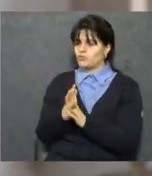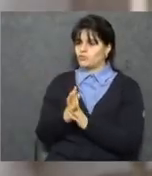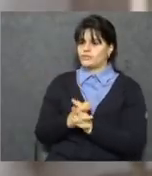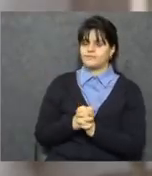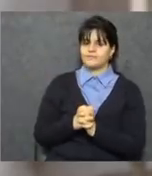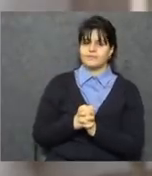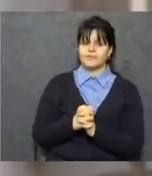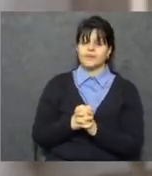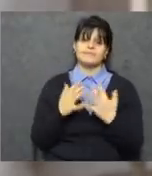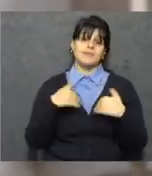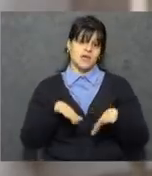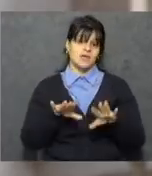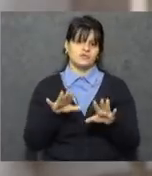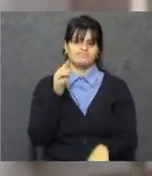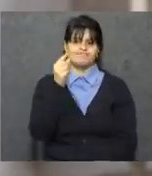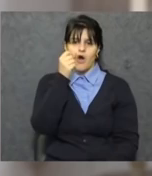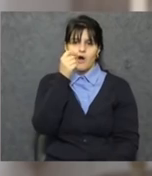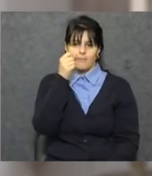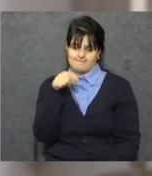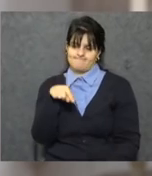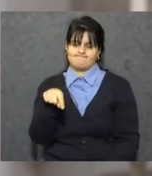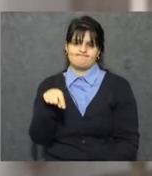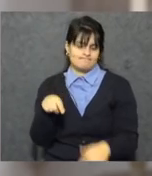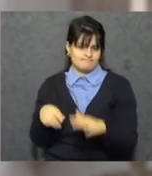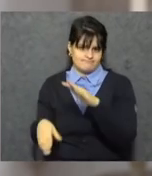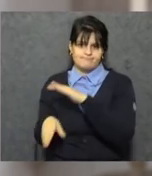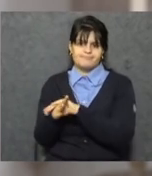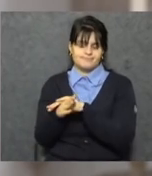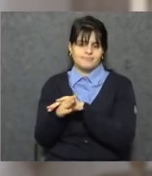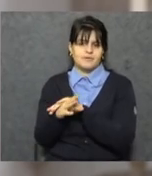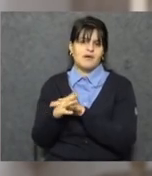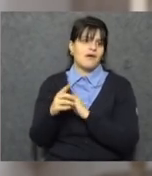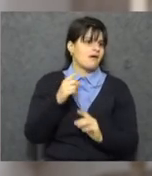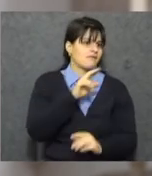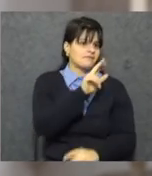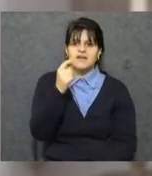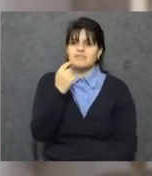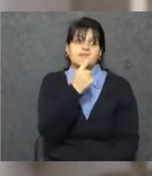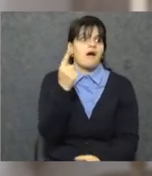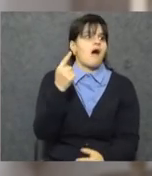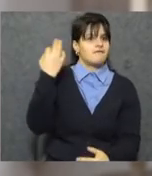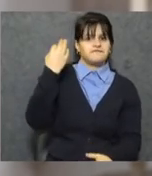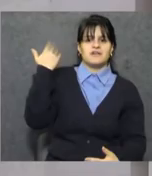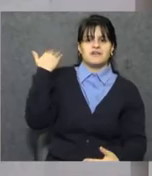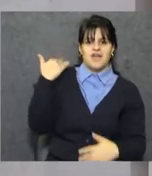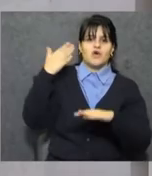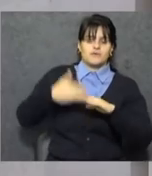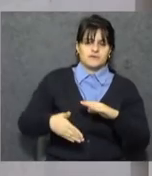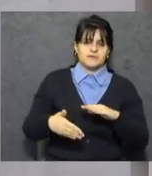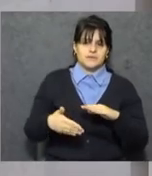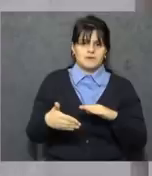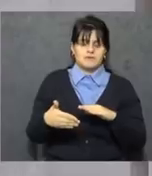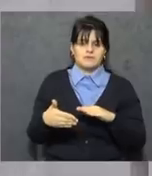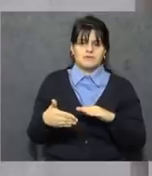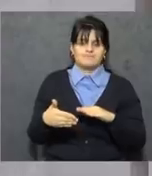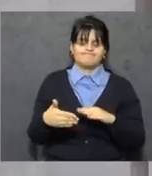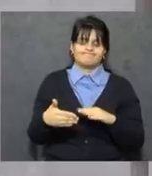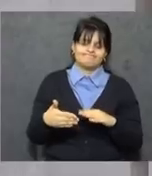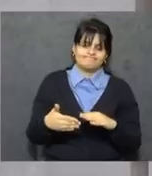Ele, porém, logo que partiu, começou a apregoar e a divulgar o que acontecera. E